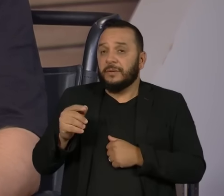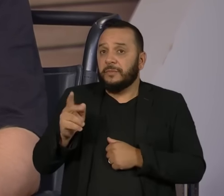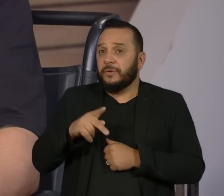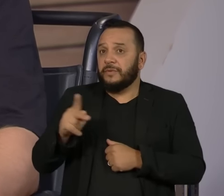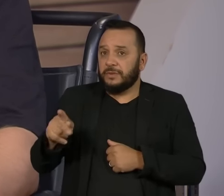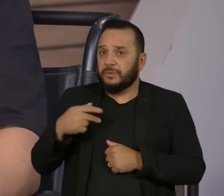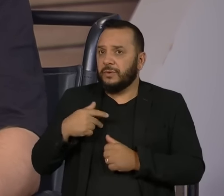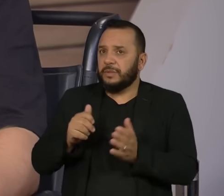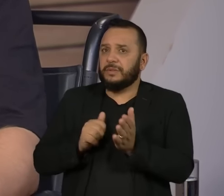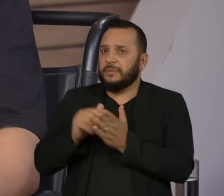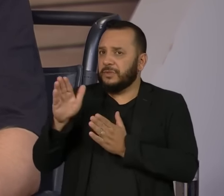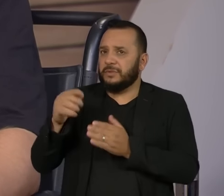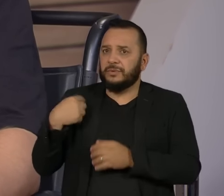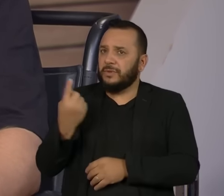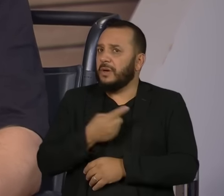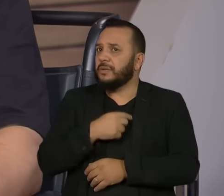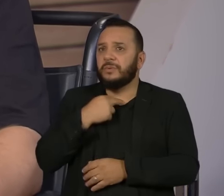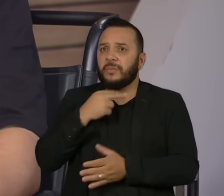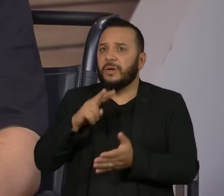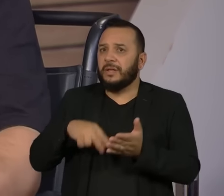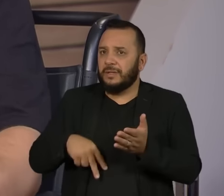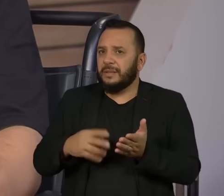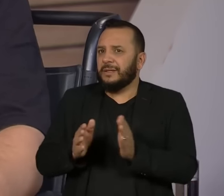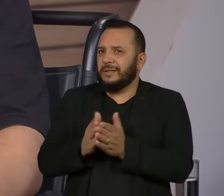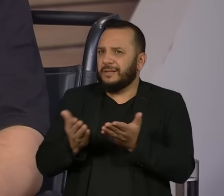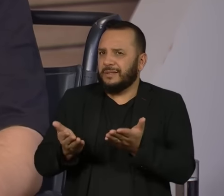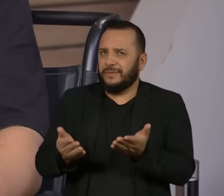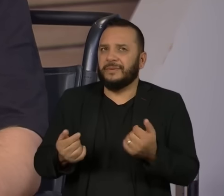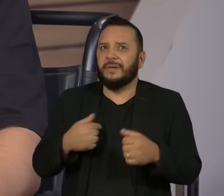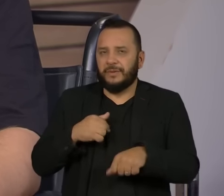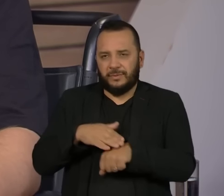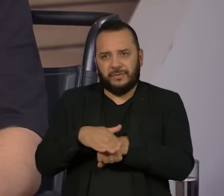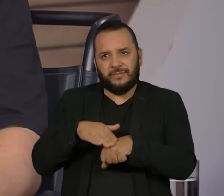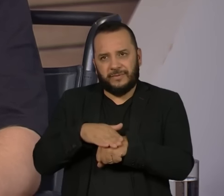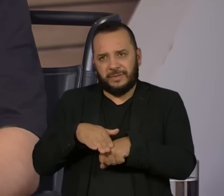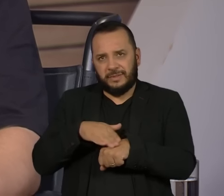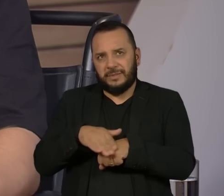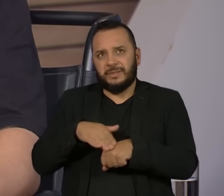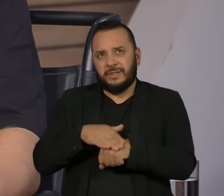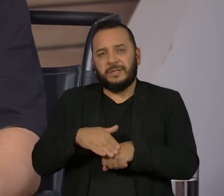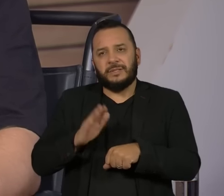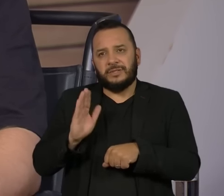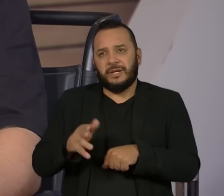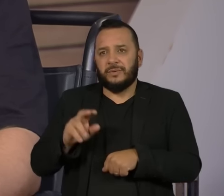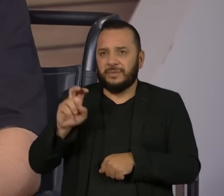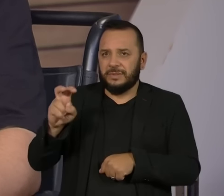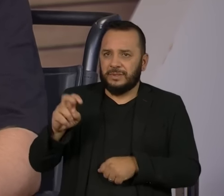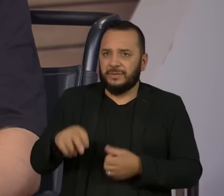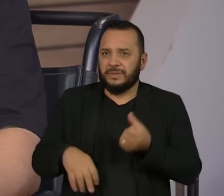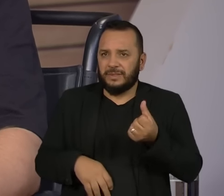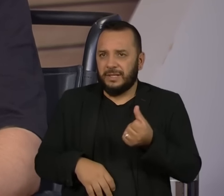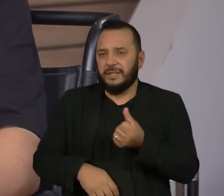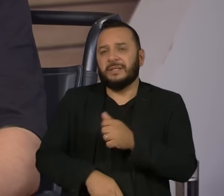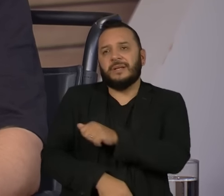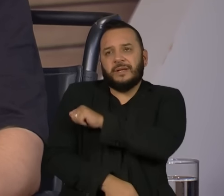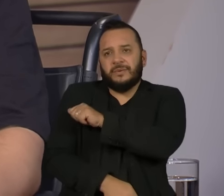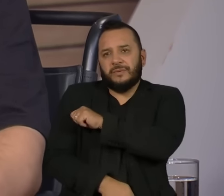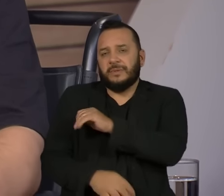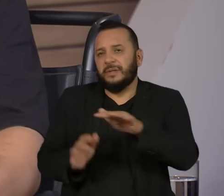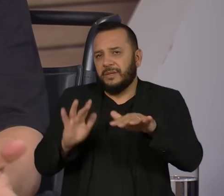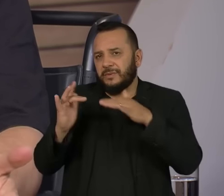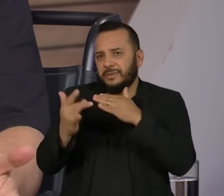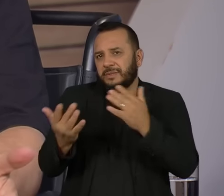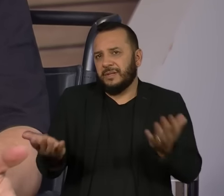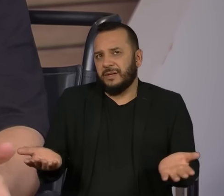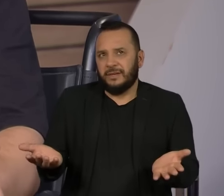demitido e não vamos poder ler o seu livro e tudo. Eu conversei com uns 5 ou 6, né, pela rede social, e falei, não,